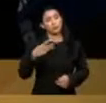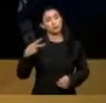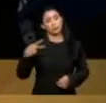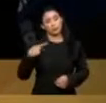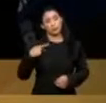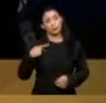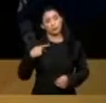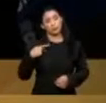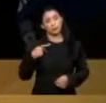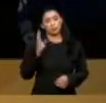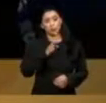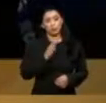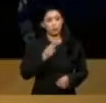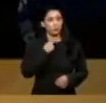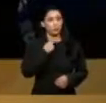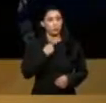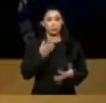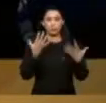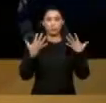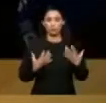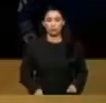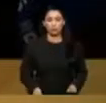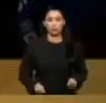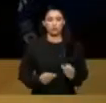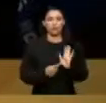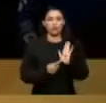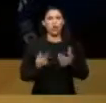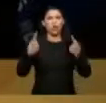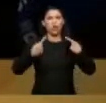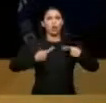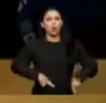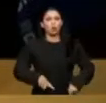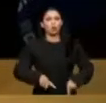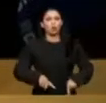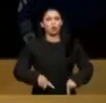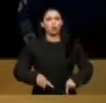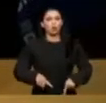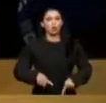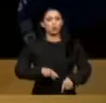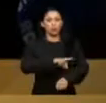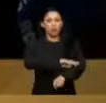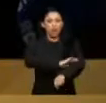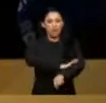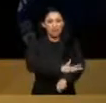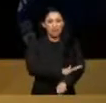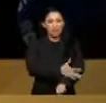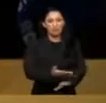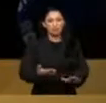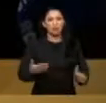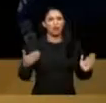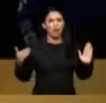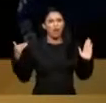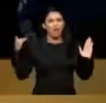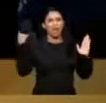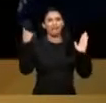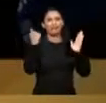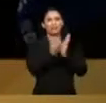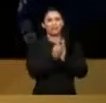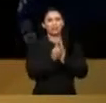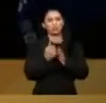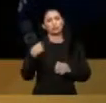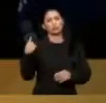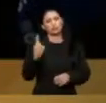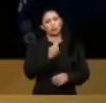Brasileiro. Posicionar-se franca e abertamente contra o racismo traduz um marco indispensável ao avanço do nosso processo